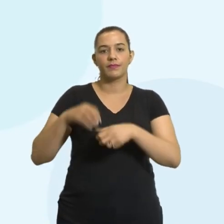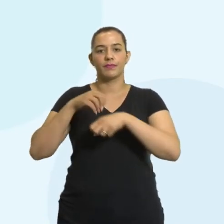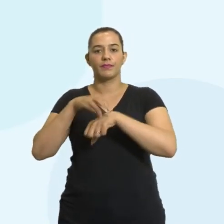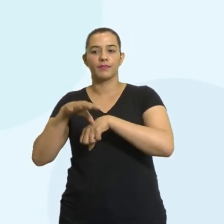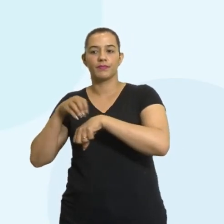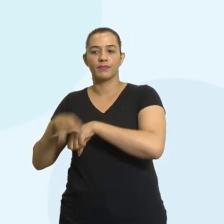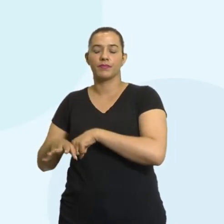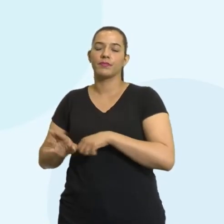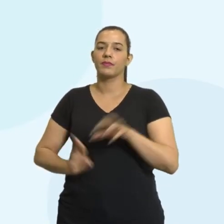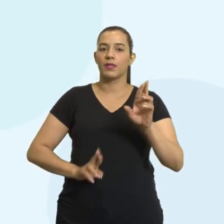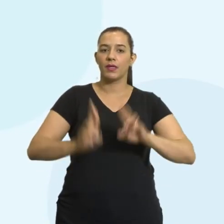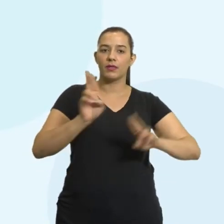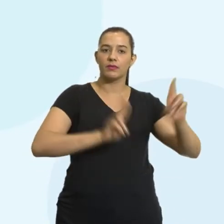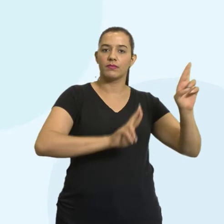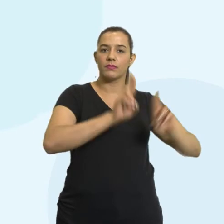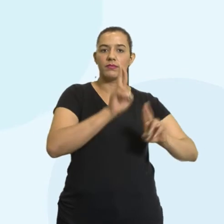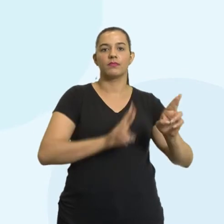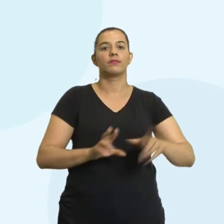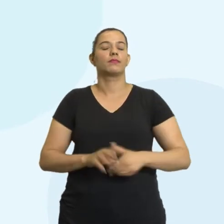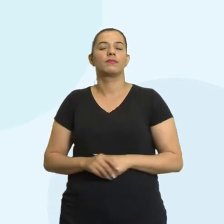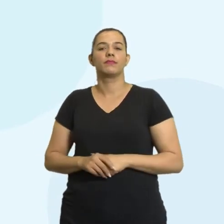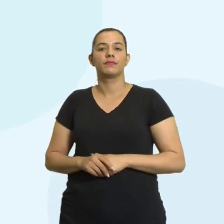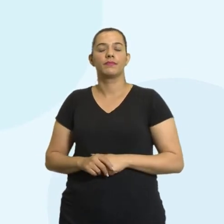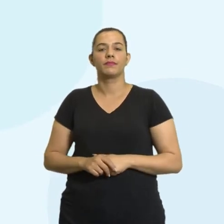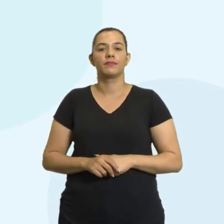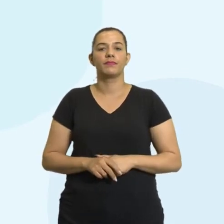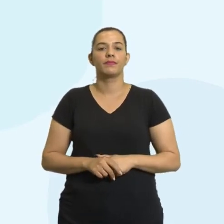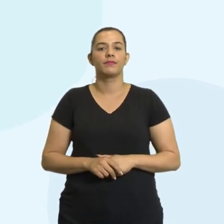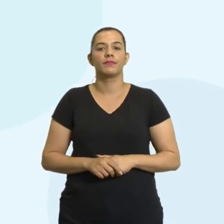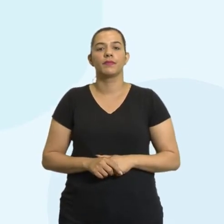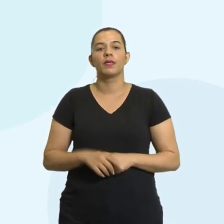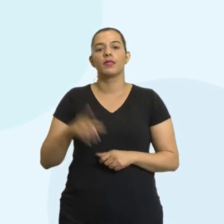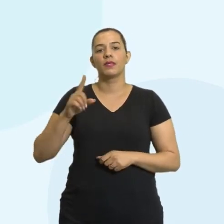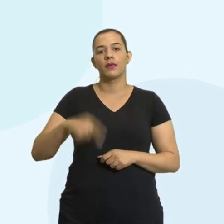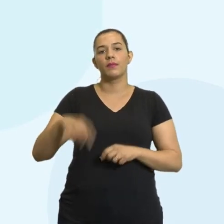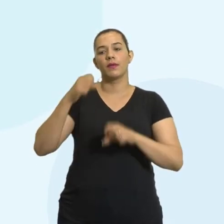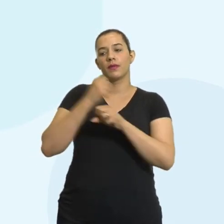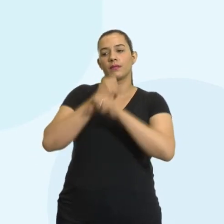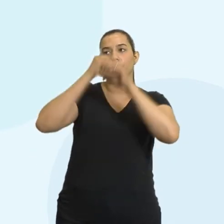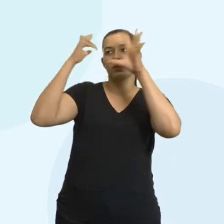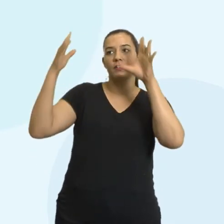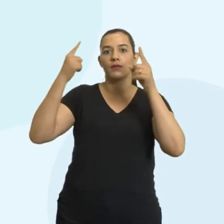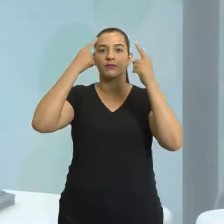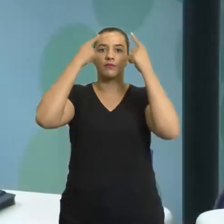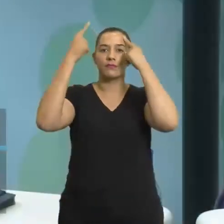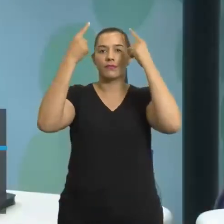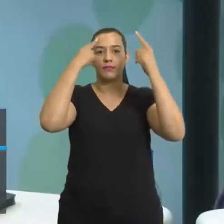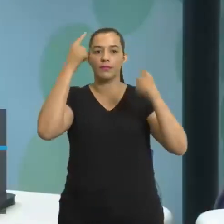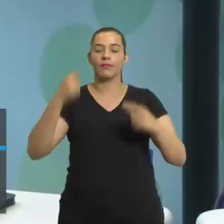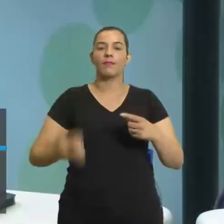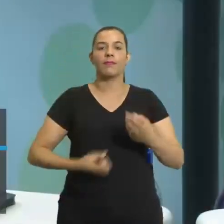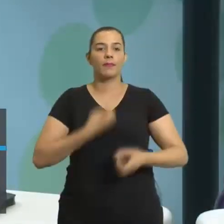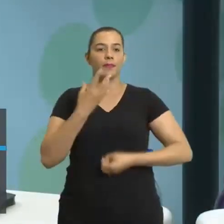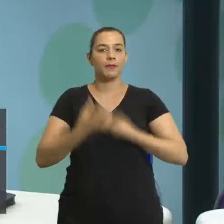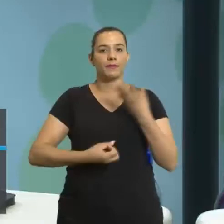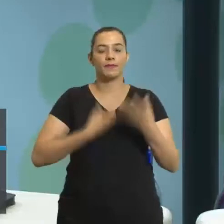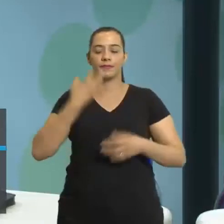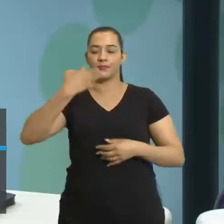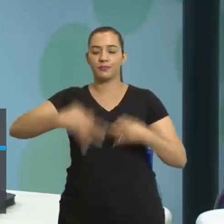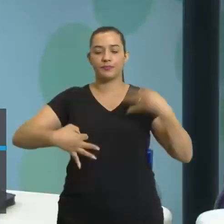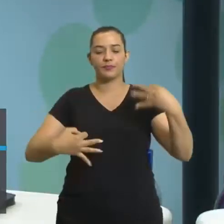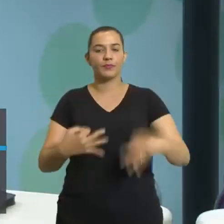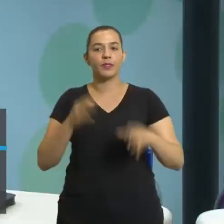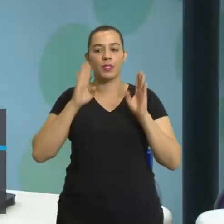da responsabilidade, a imaginação criativa, ela é aflorada, a assertividade,